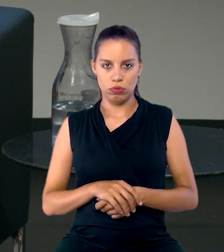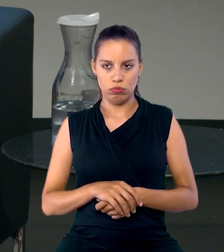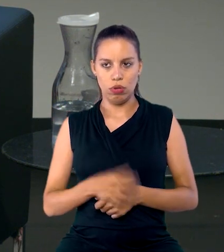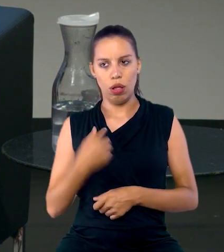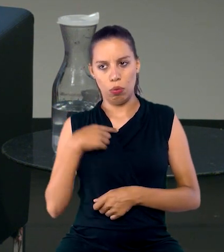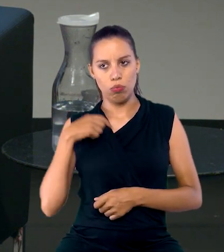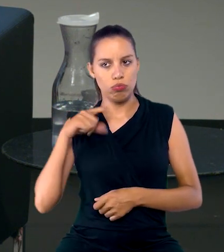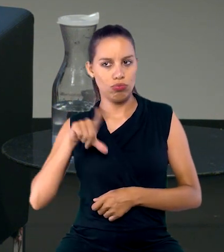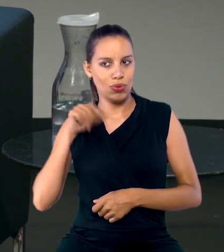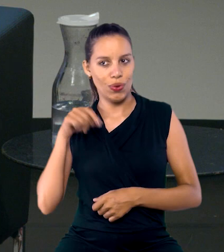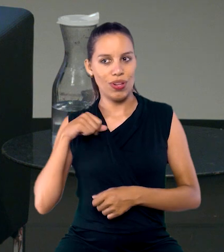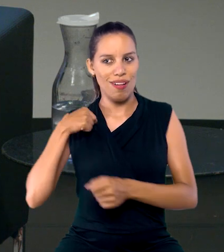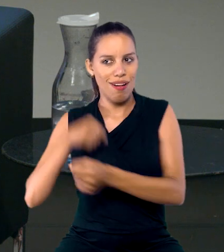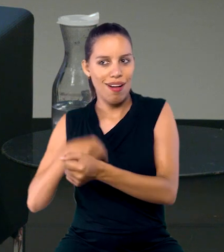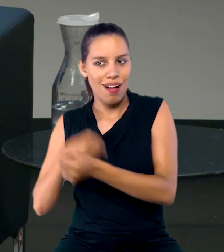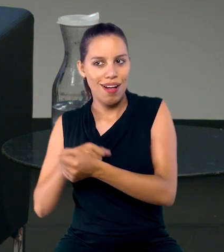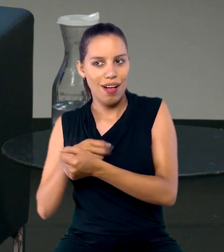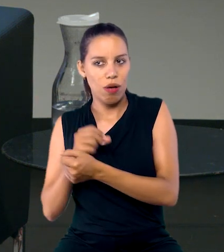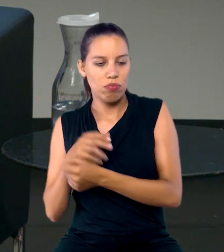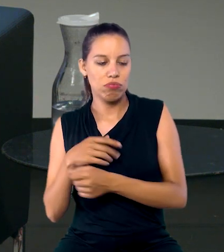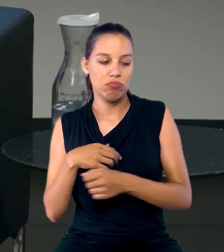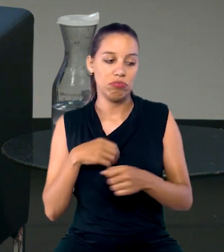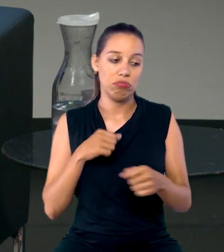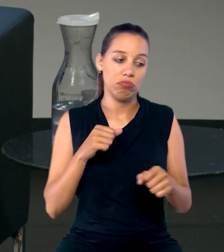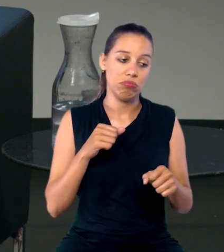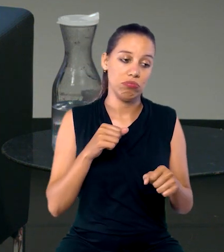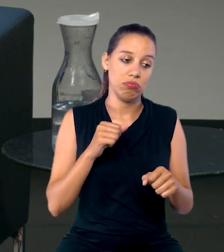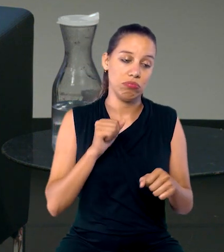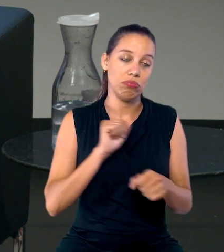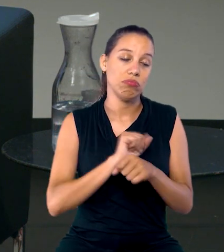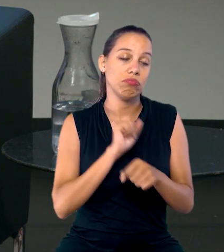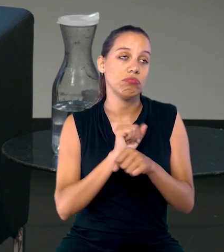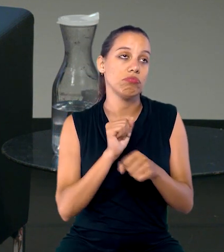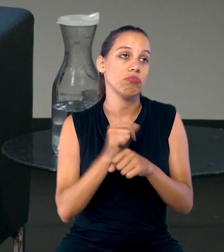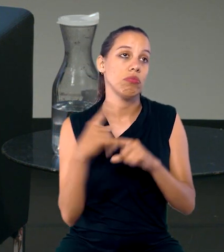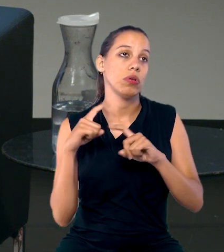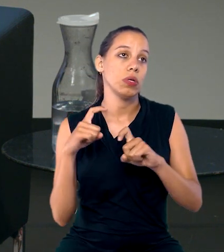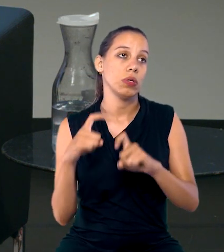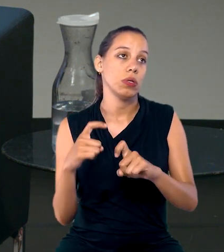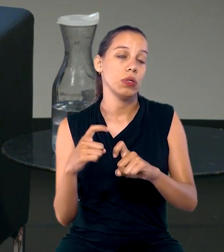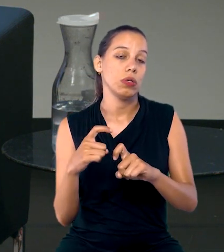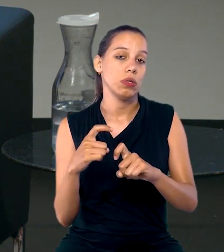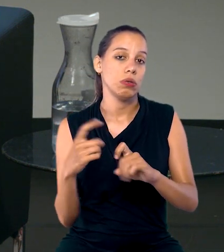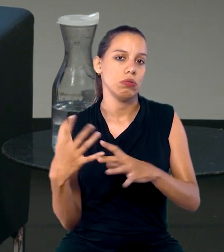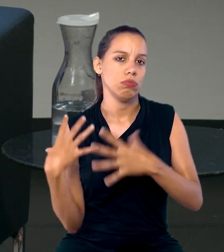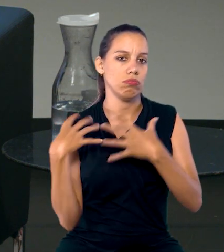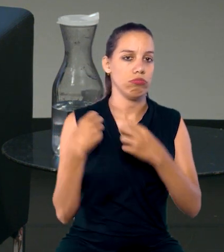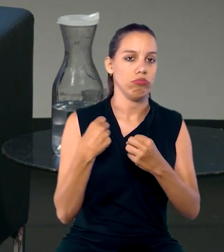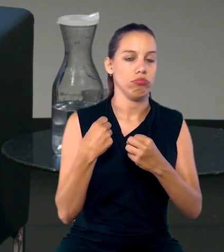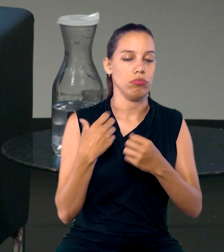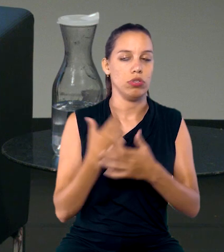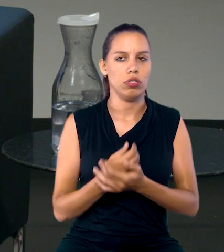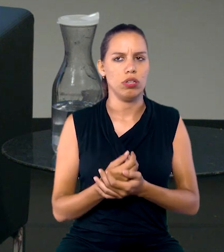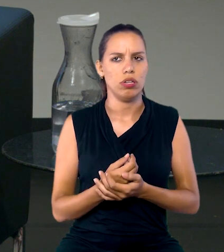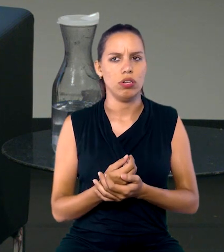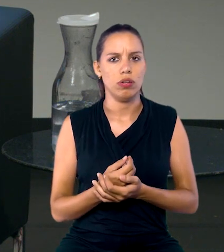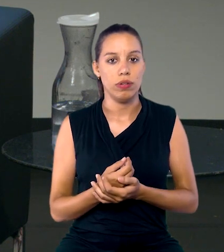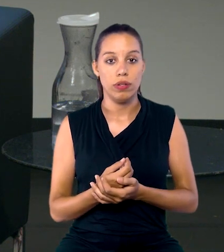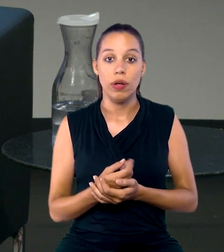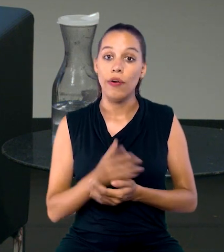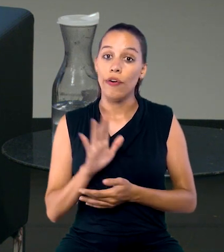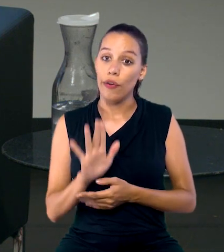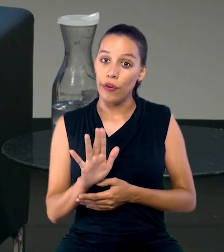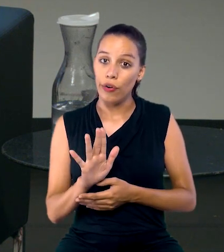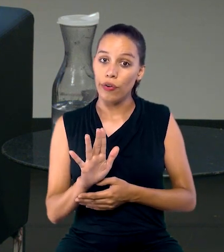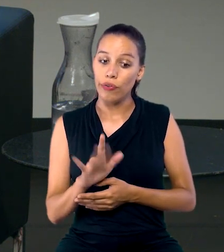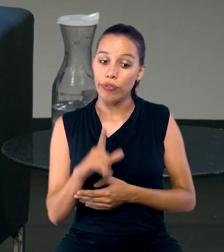de lutar ou esperar que a guerra te alcance. Porque alcança, já está alcançando.